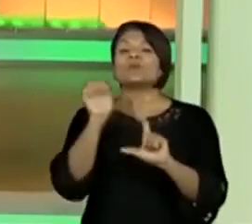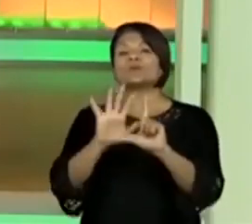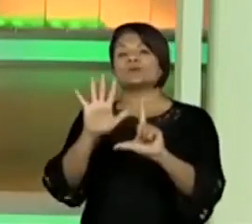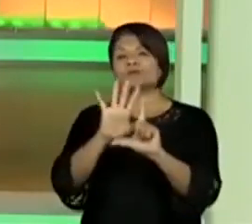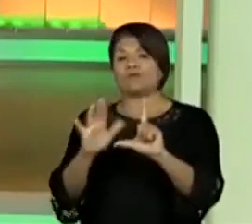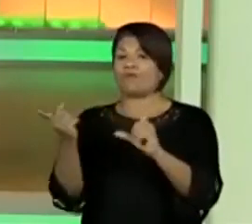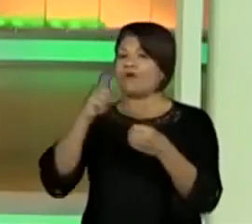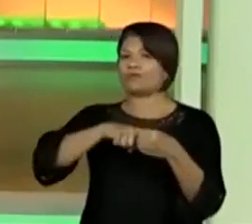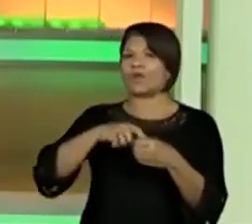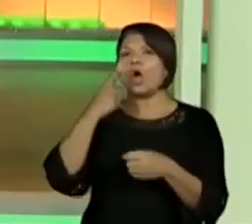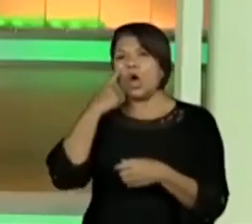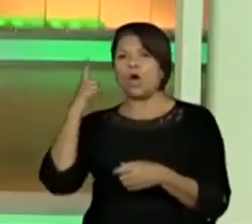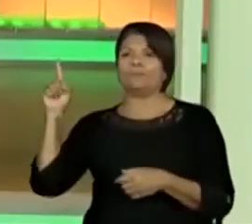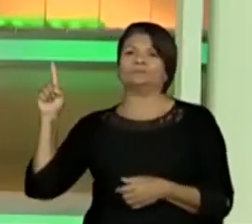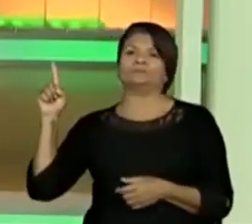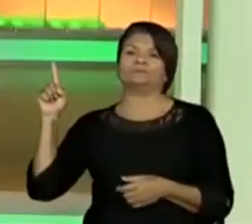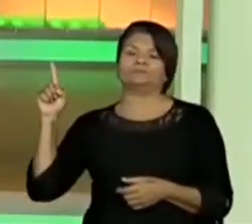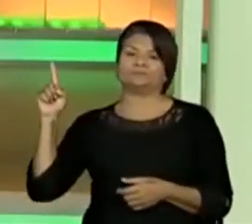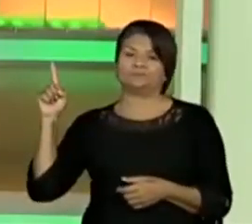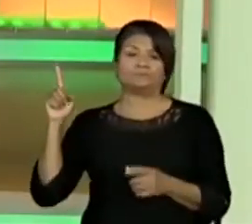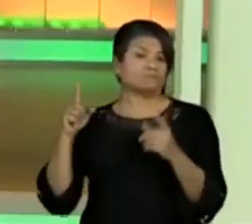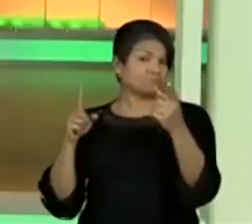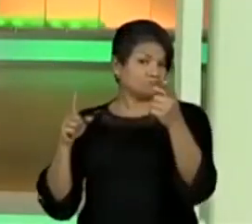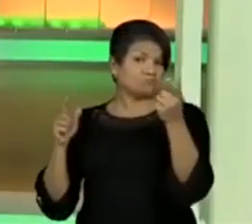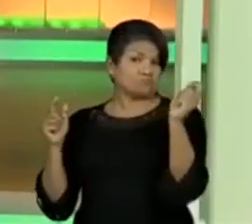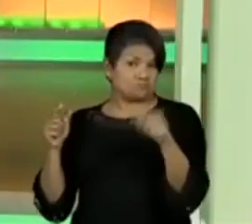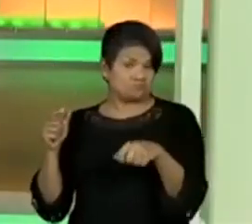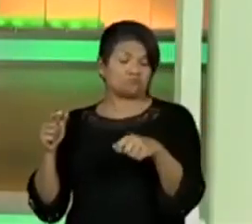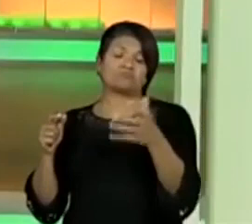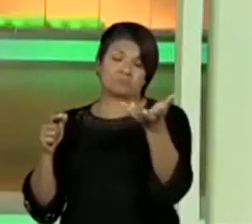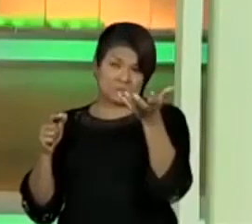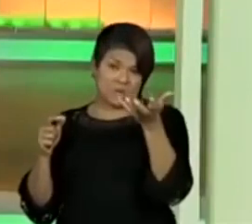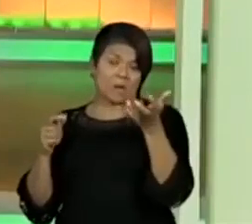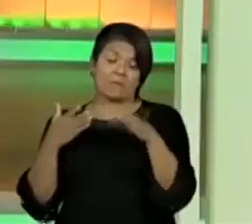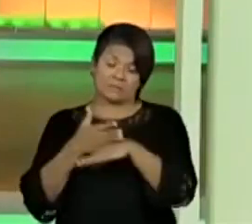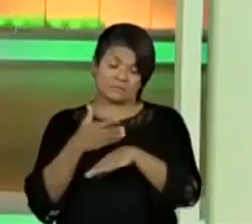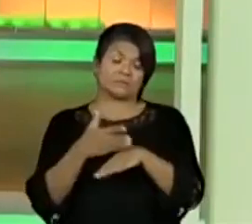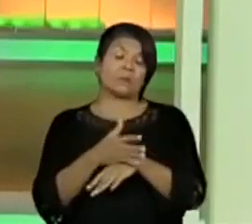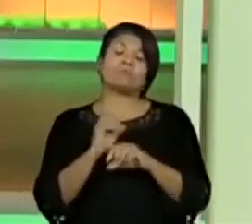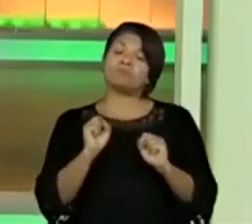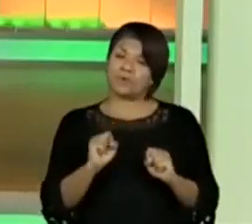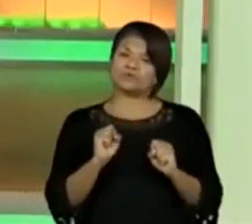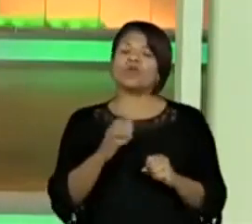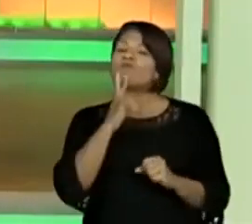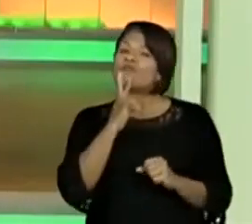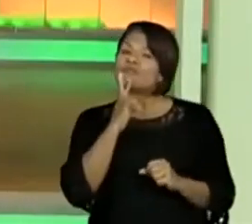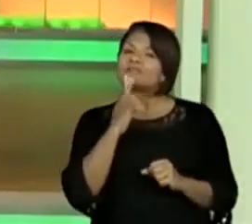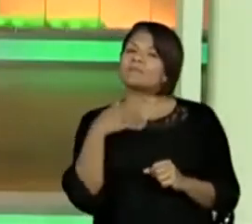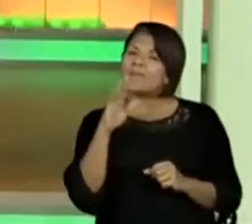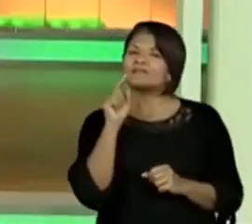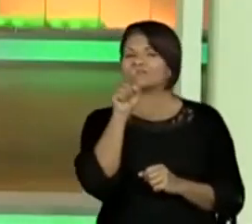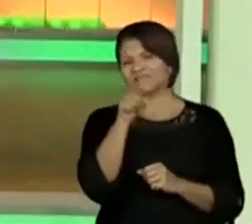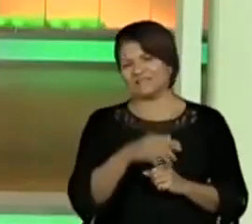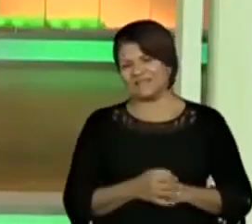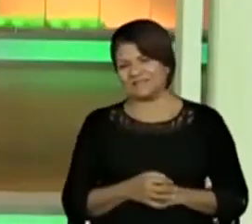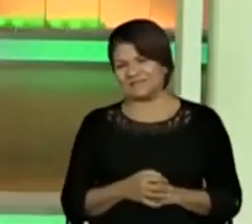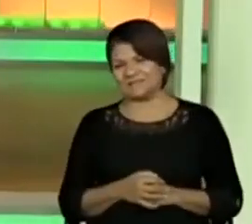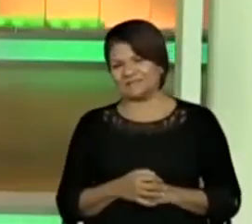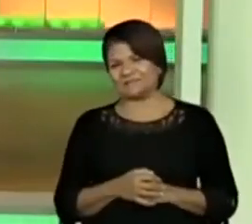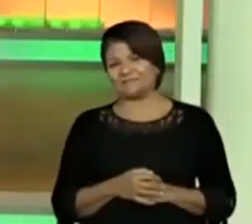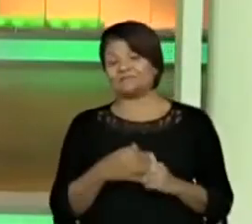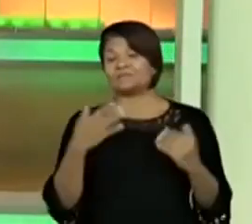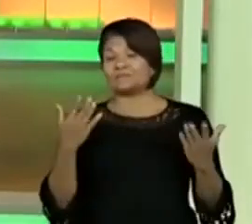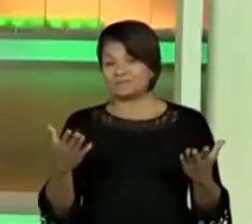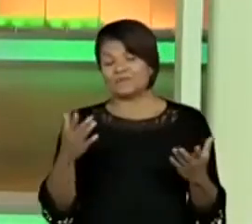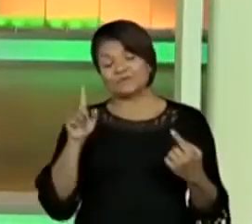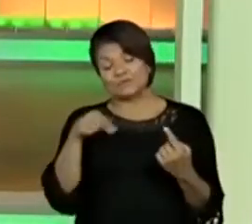poderem, quem puder, quem quiser participar, eu posso estar conhecendo um pouquinho mais de vocês. E essa é a intenção da